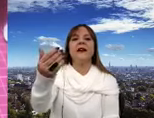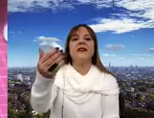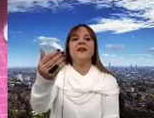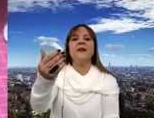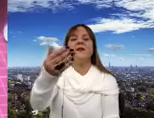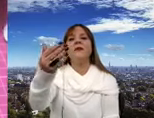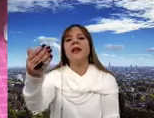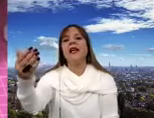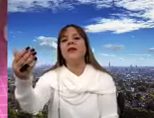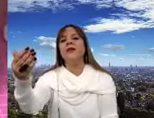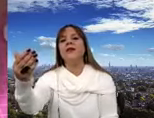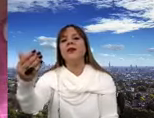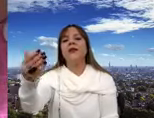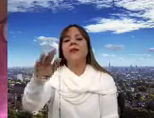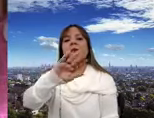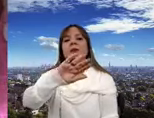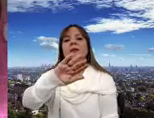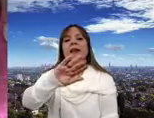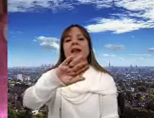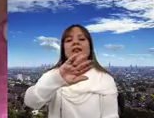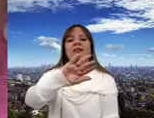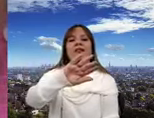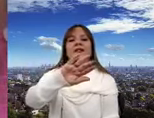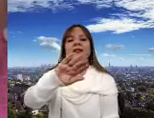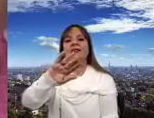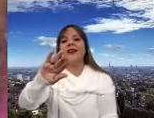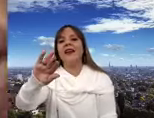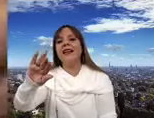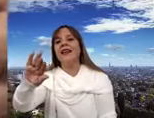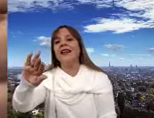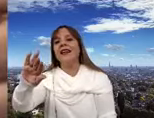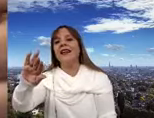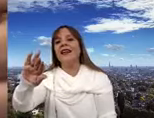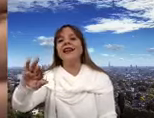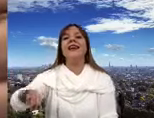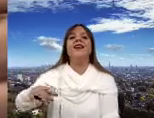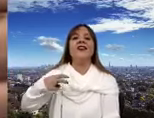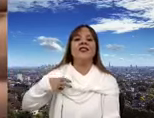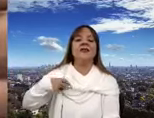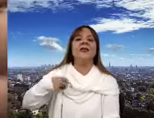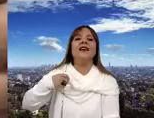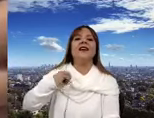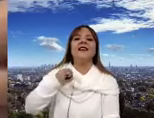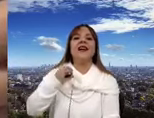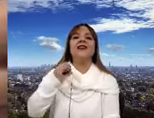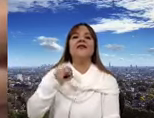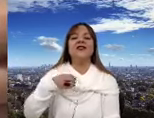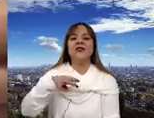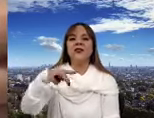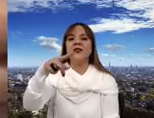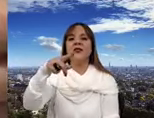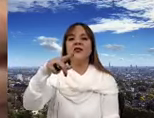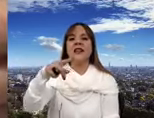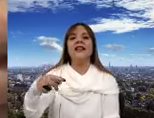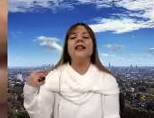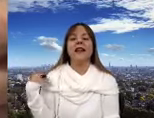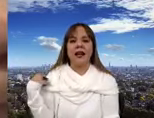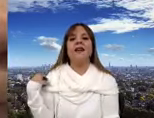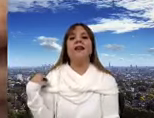pro meio. Pro meio. Não, não, não, não, não, não. Aí, ótimo. Tá, você fez os dois furos ali,